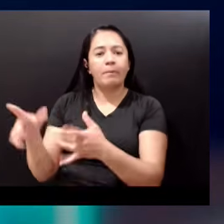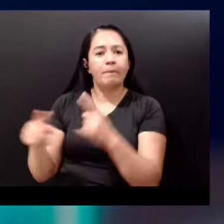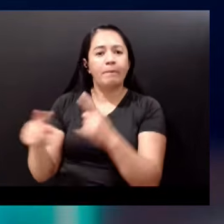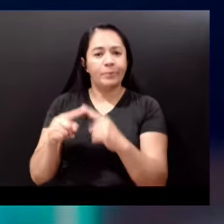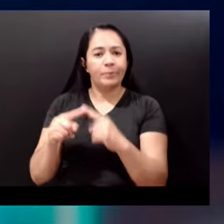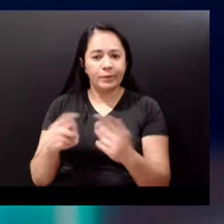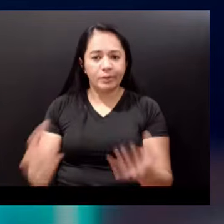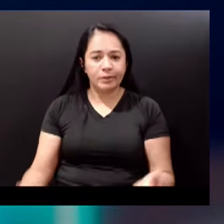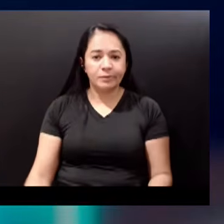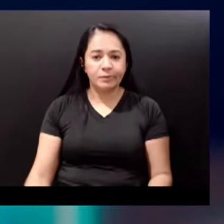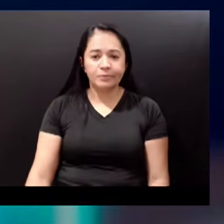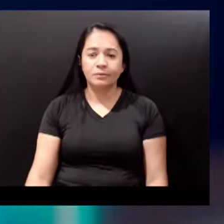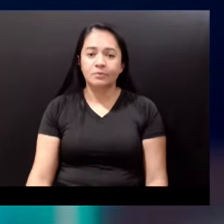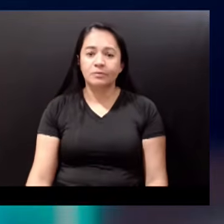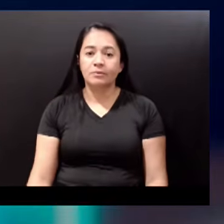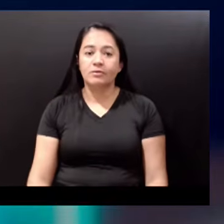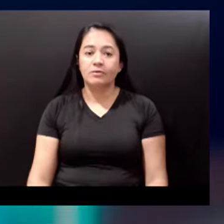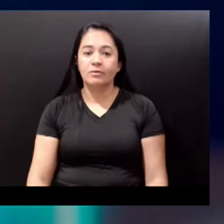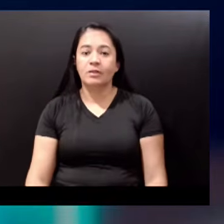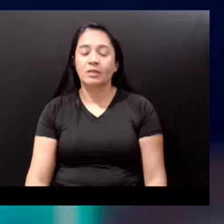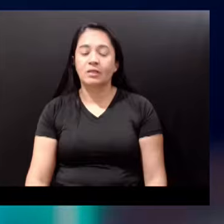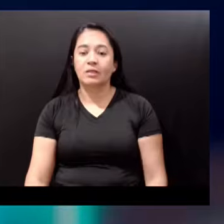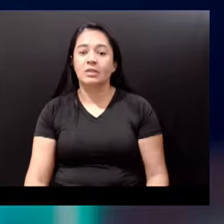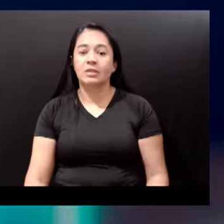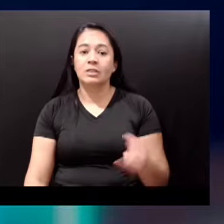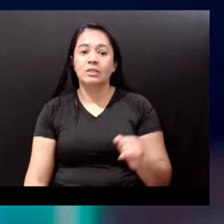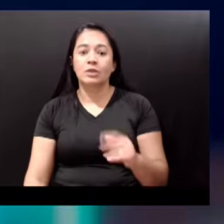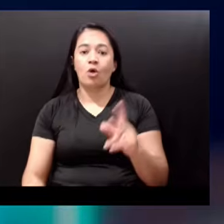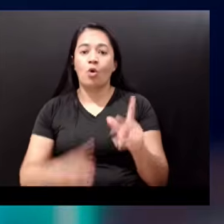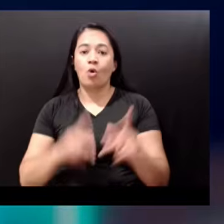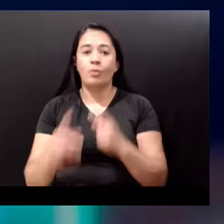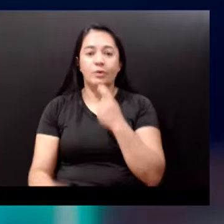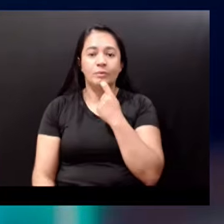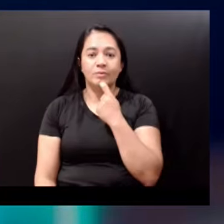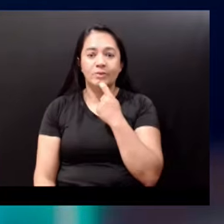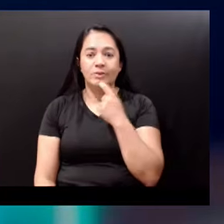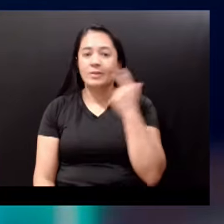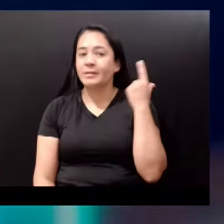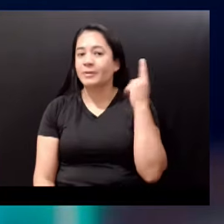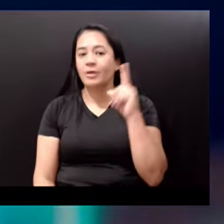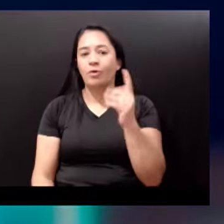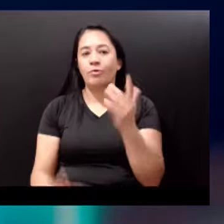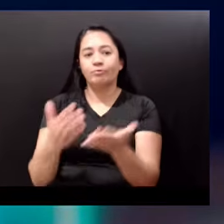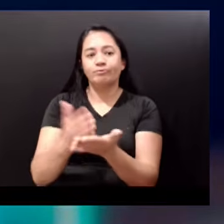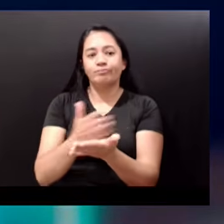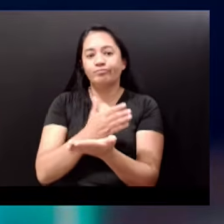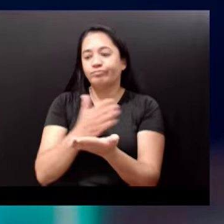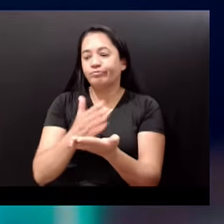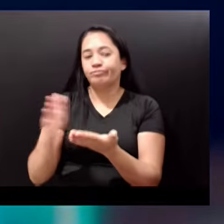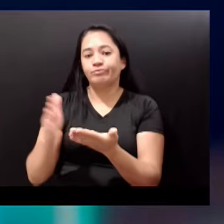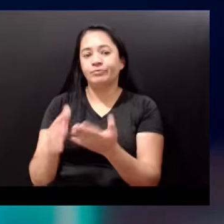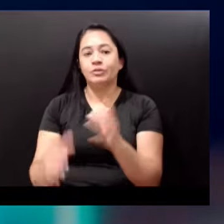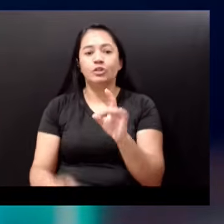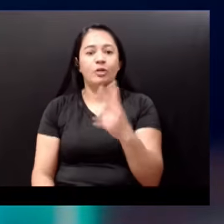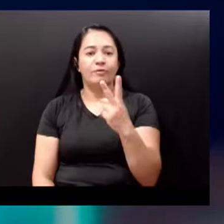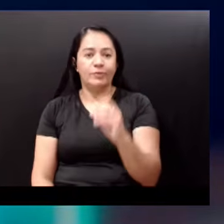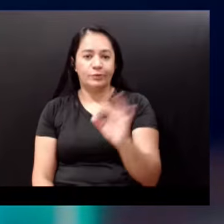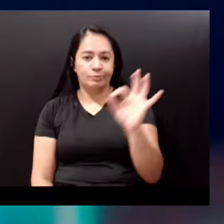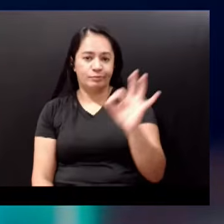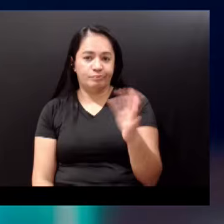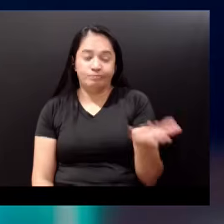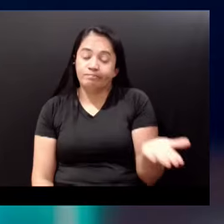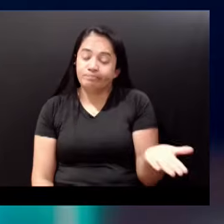se diz que a população campineira não vai conseguir separar na fonte mais do que 20%. Tem uma sensação